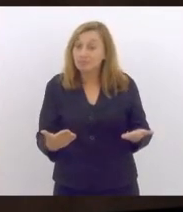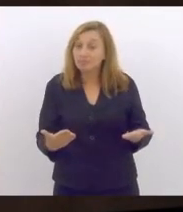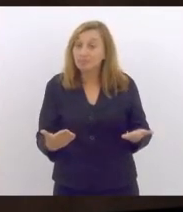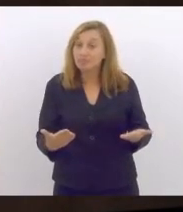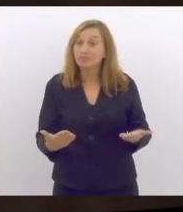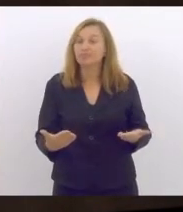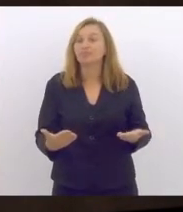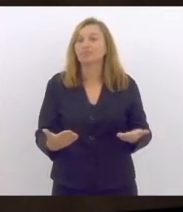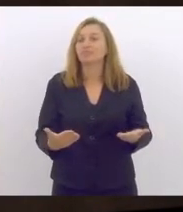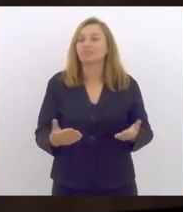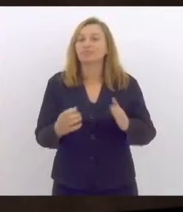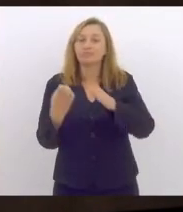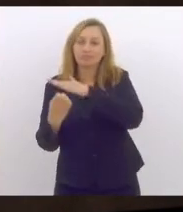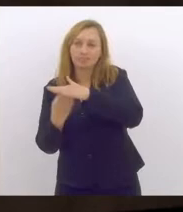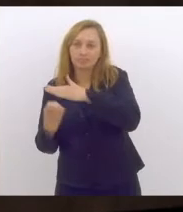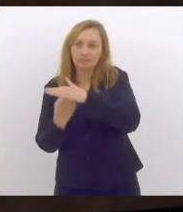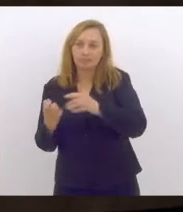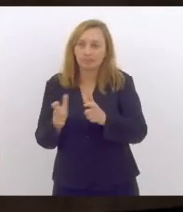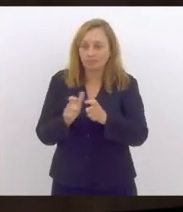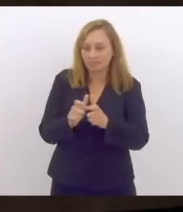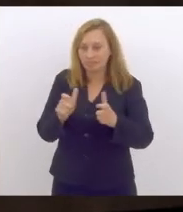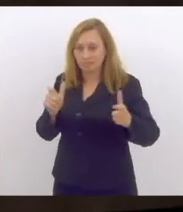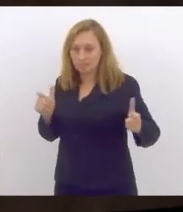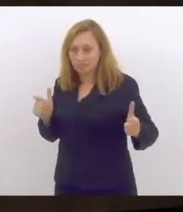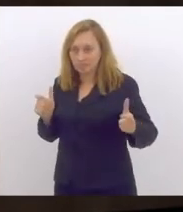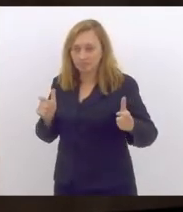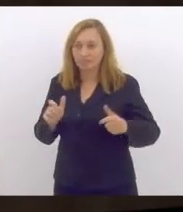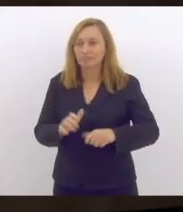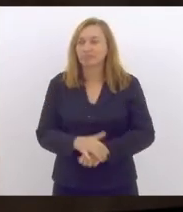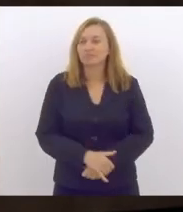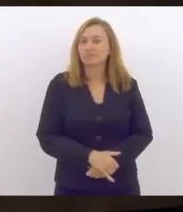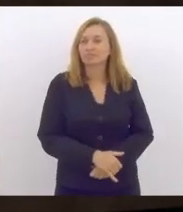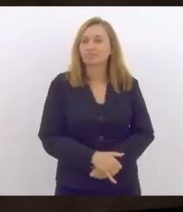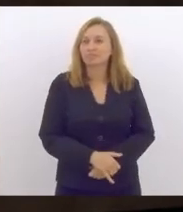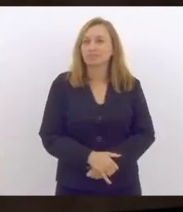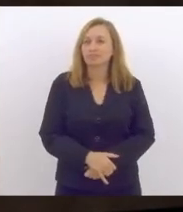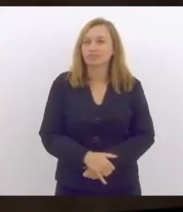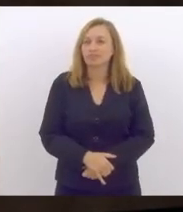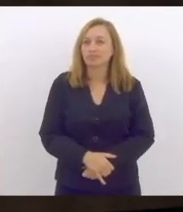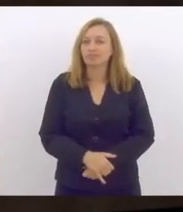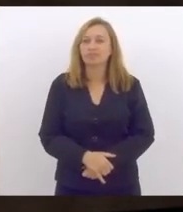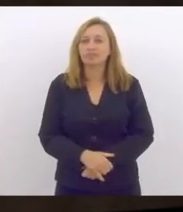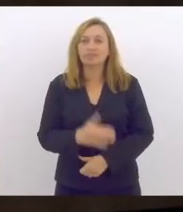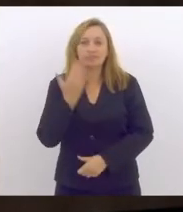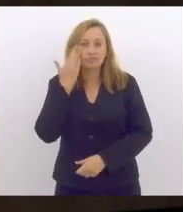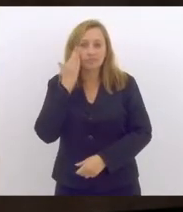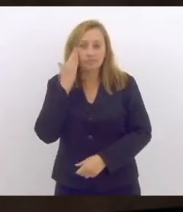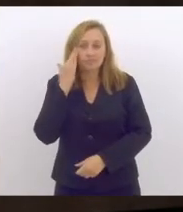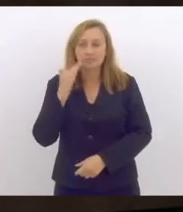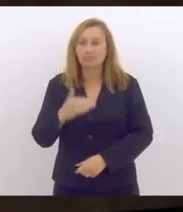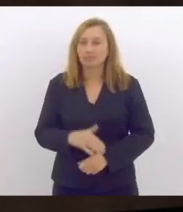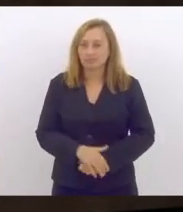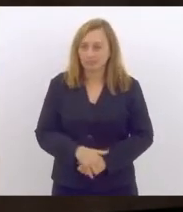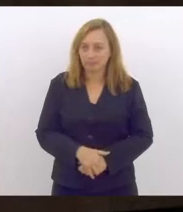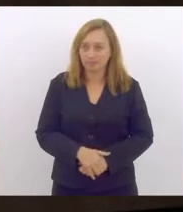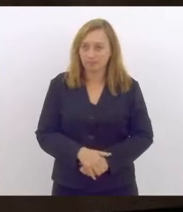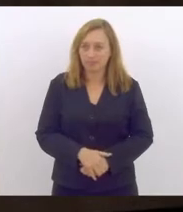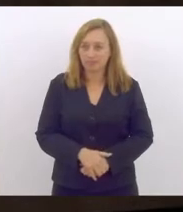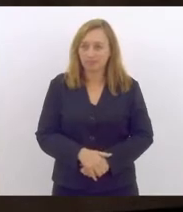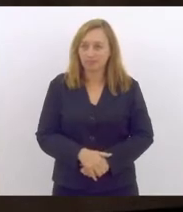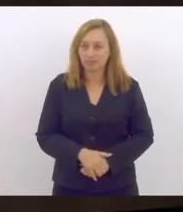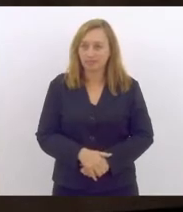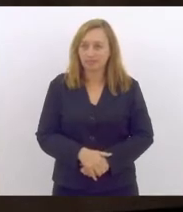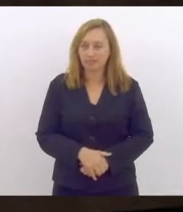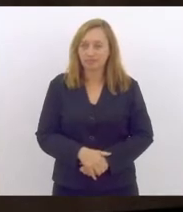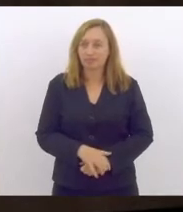de empresa de pequeno e médio porte, assim entendidas aquelas com